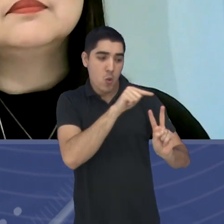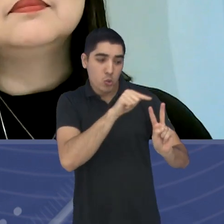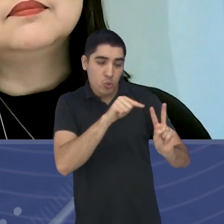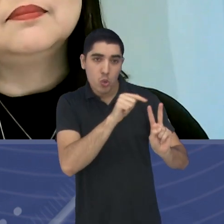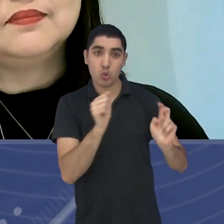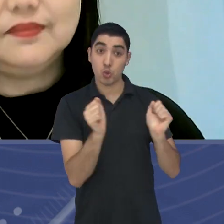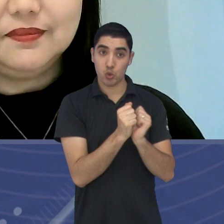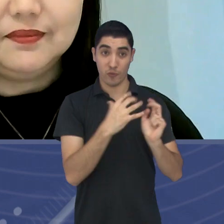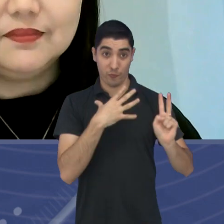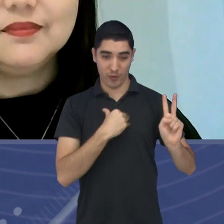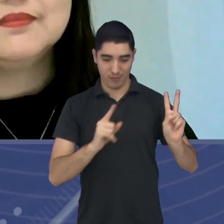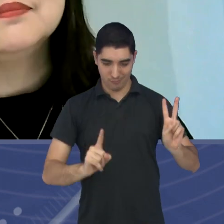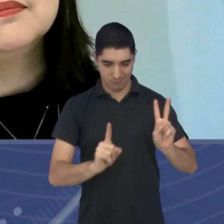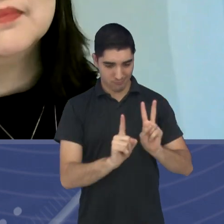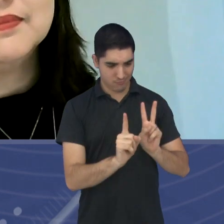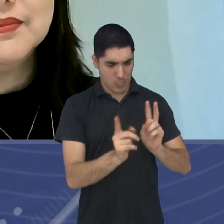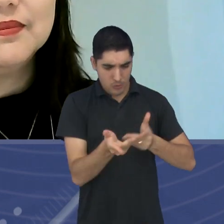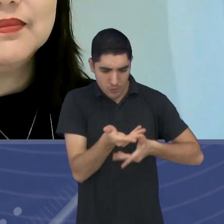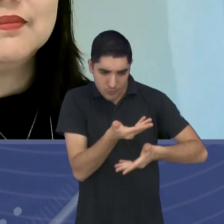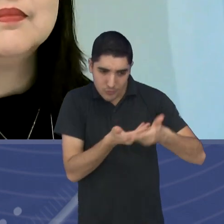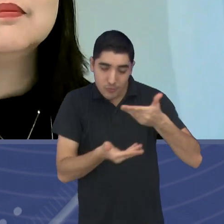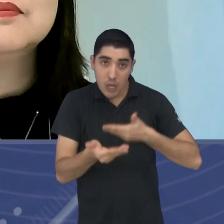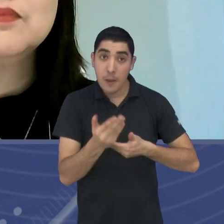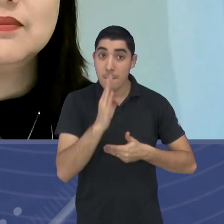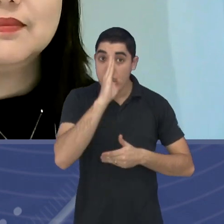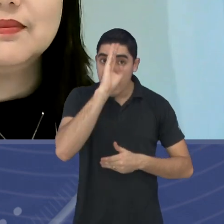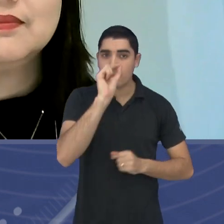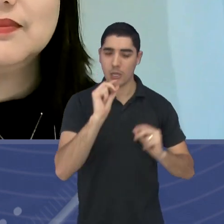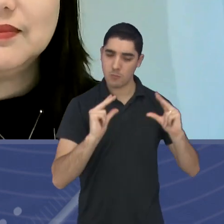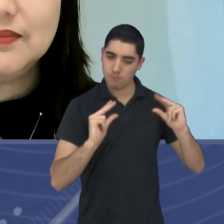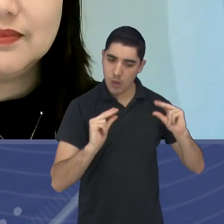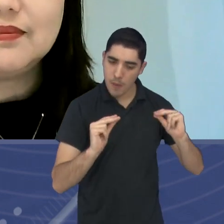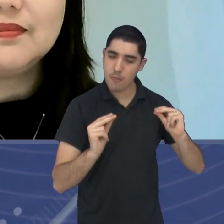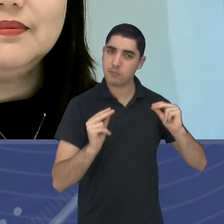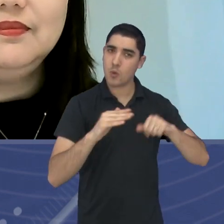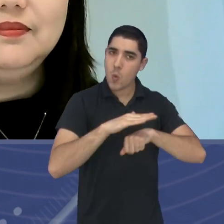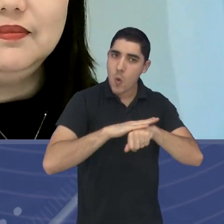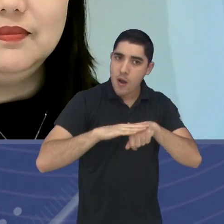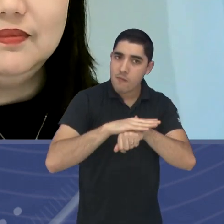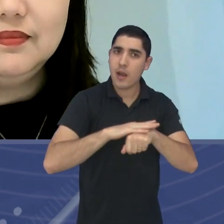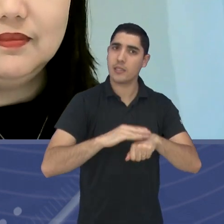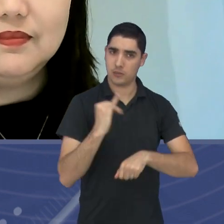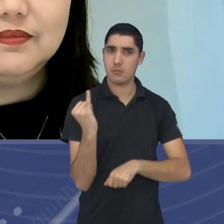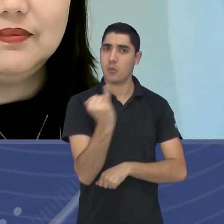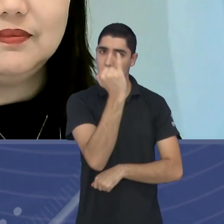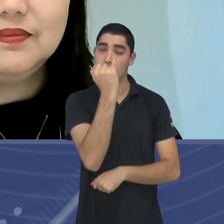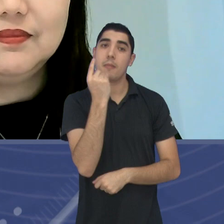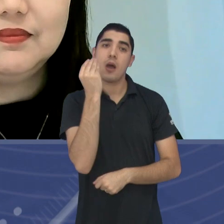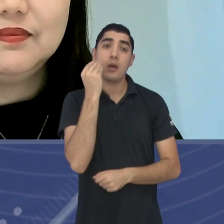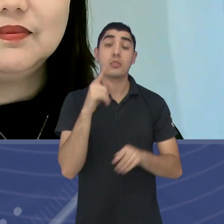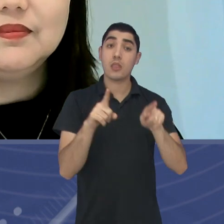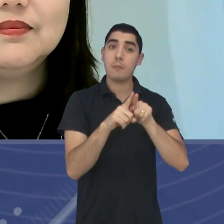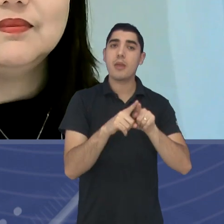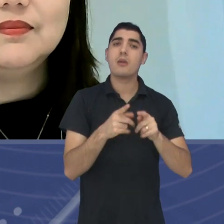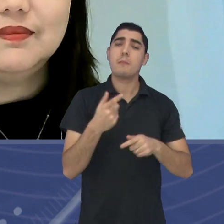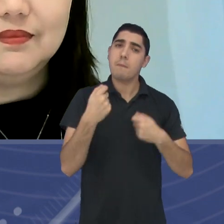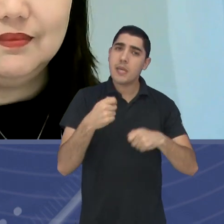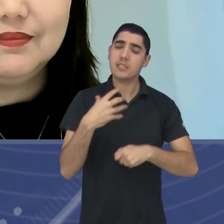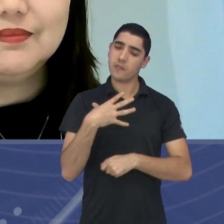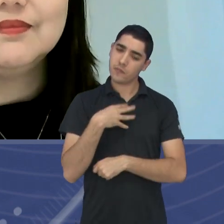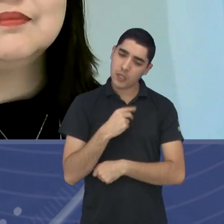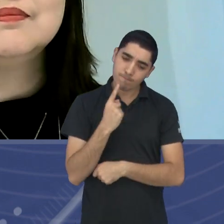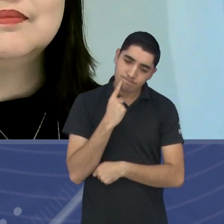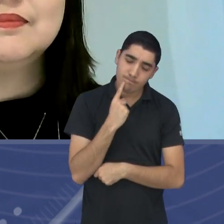com os filhos, principalmente um bom diálogo, não é mesmo? E validem os sentimentos dele, ouçam os filhos,